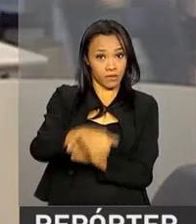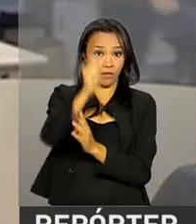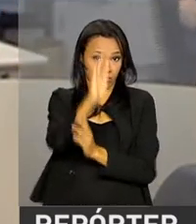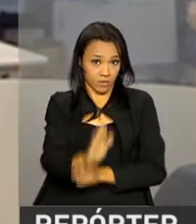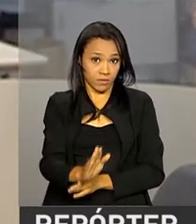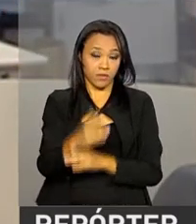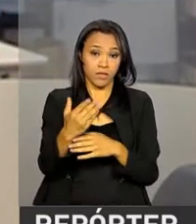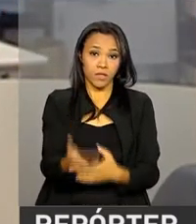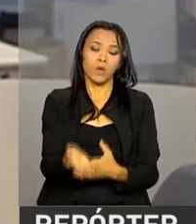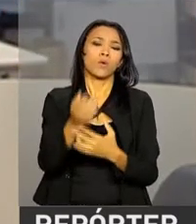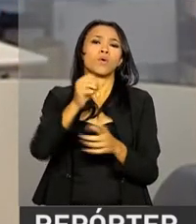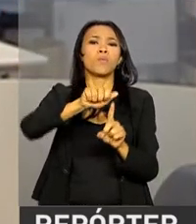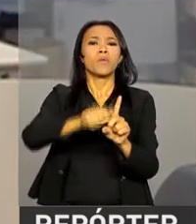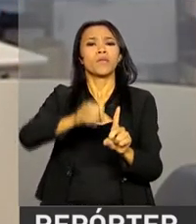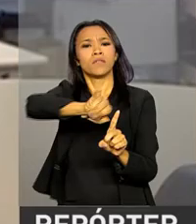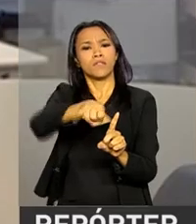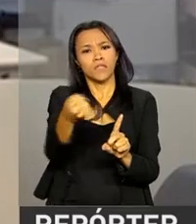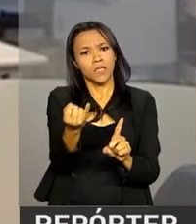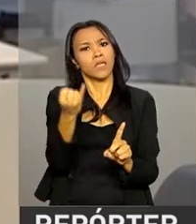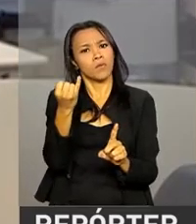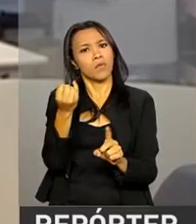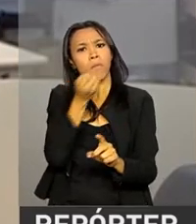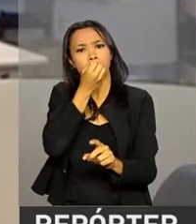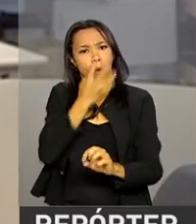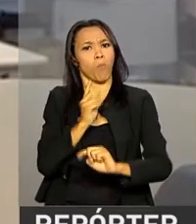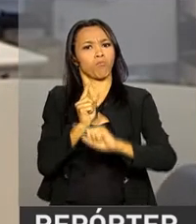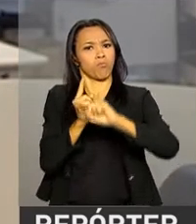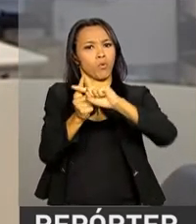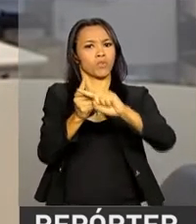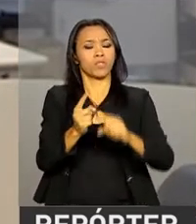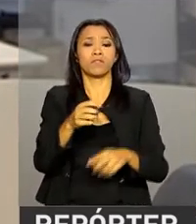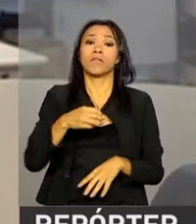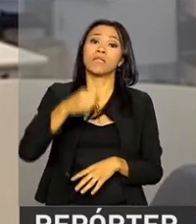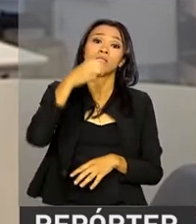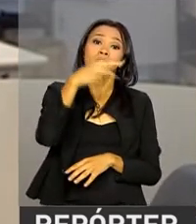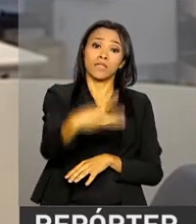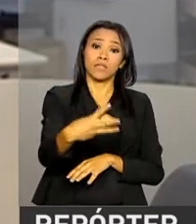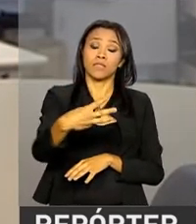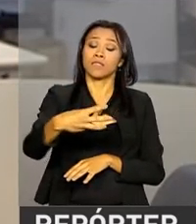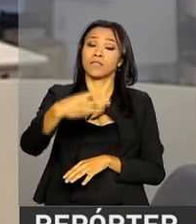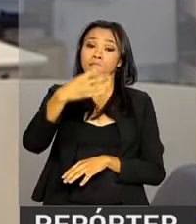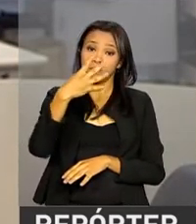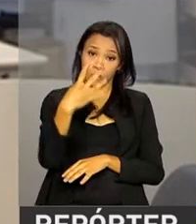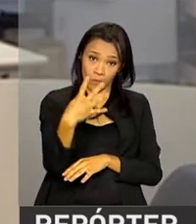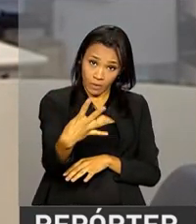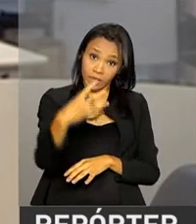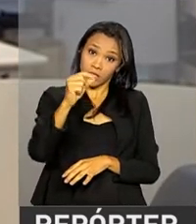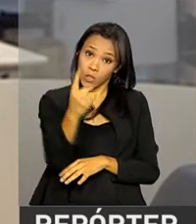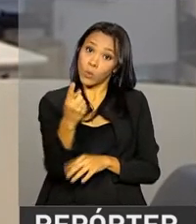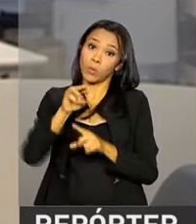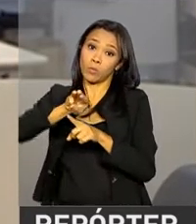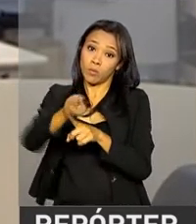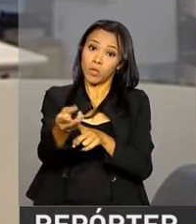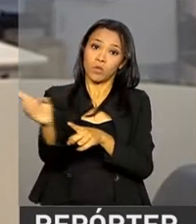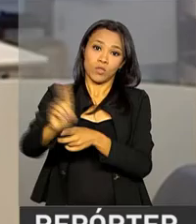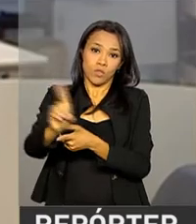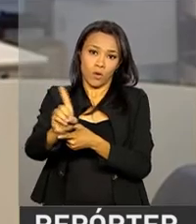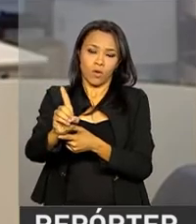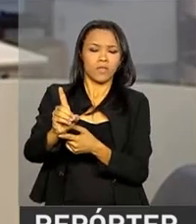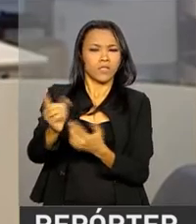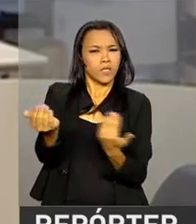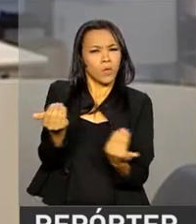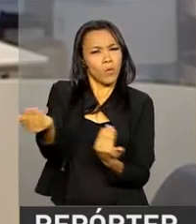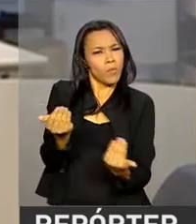no acumulado de janeiro o saldo já é positivo em 341 milhões de dólares e na comparação da média de